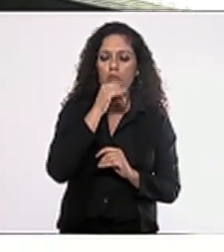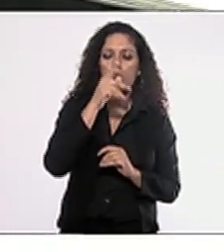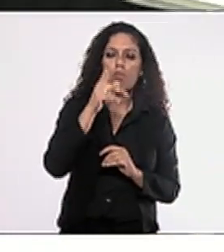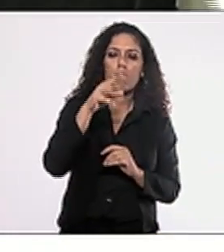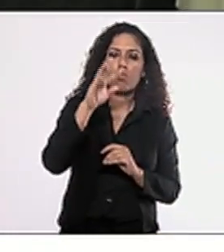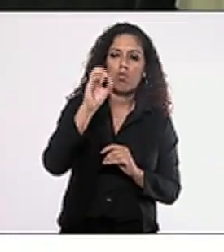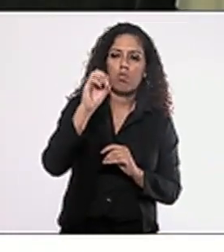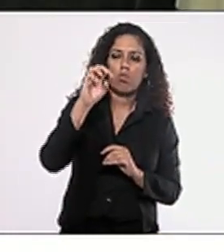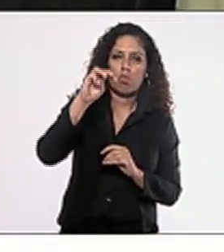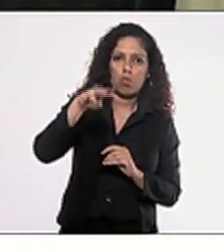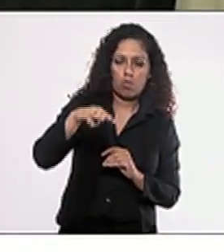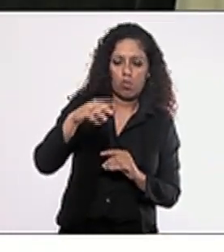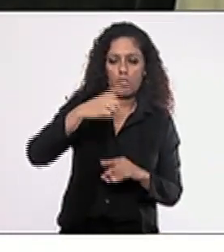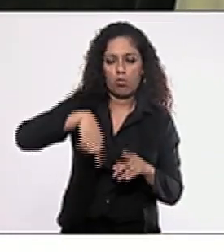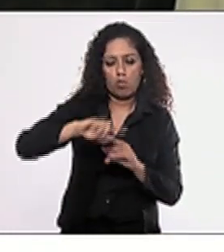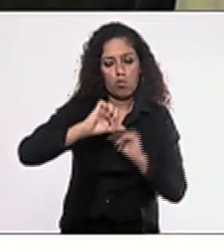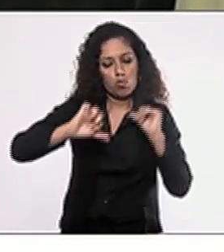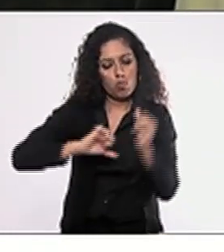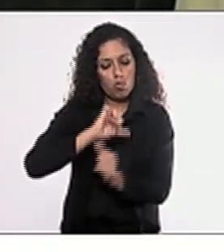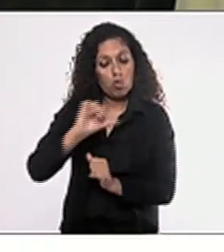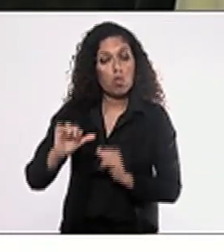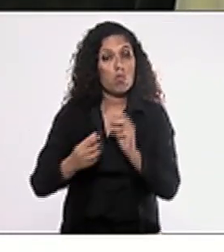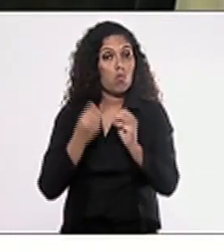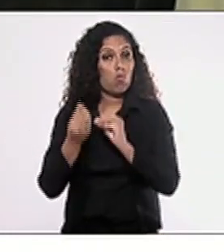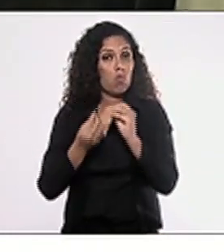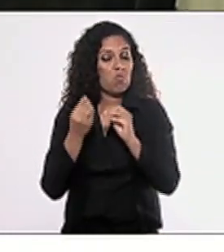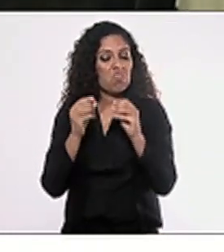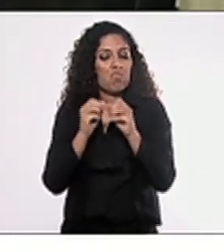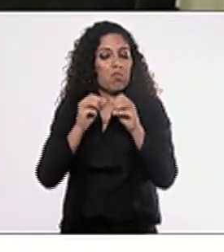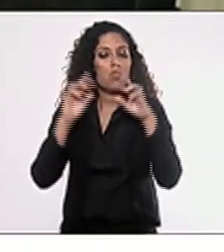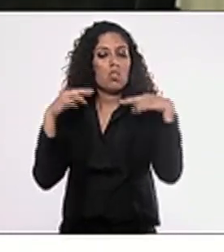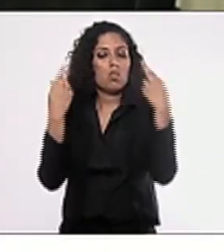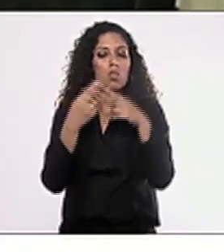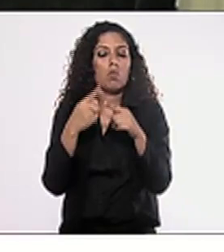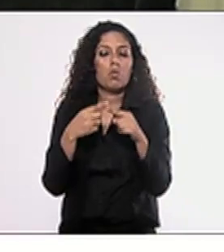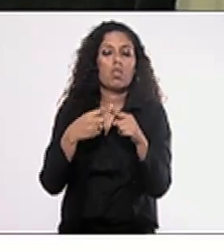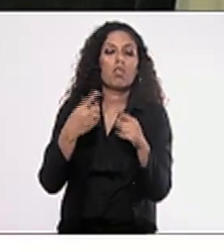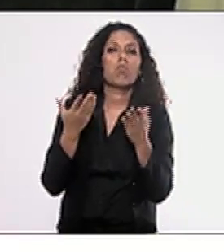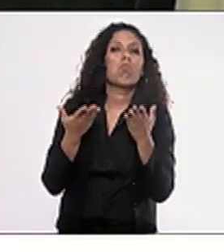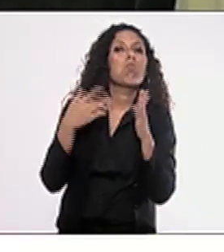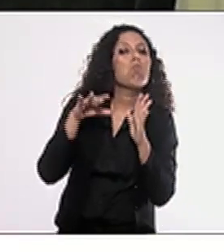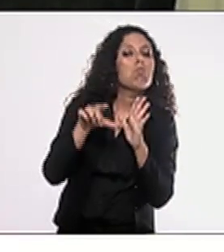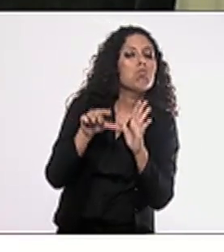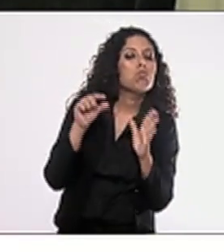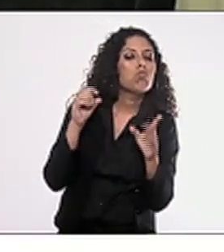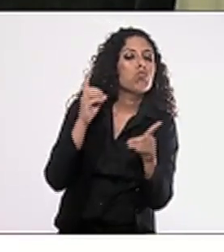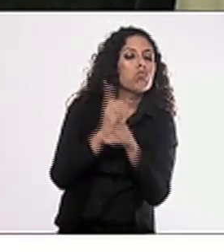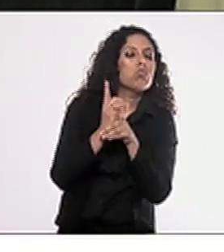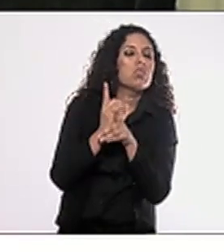gente modificou essa metodologia justamente para identificar